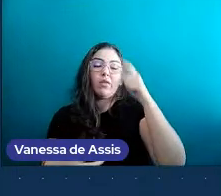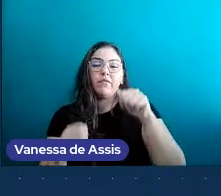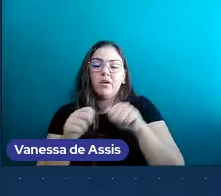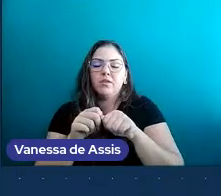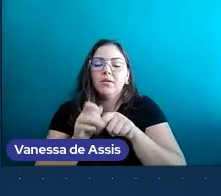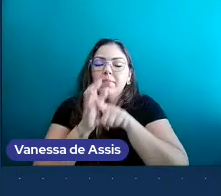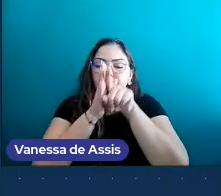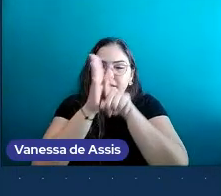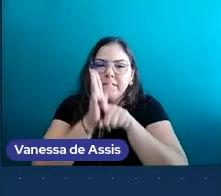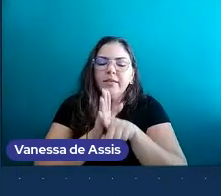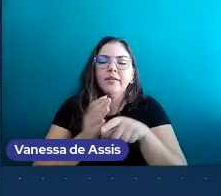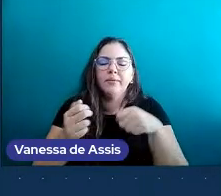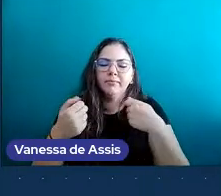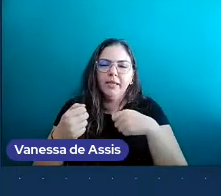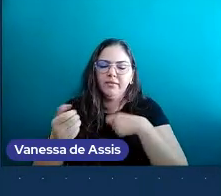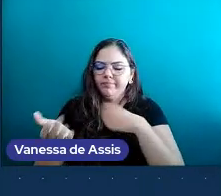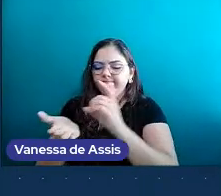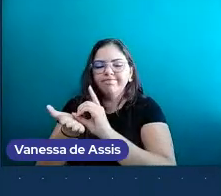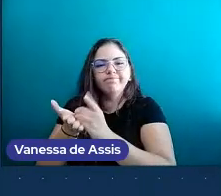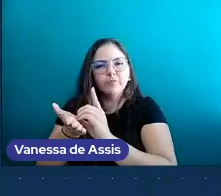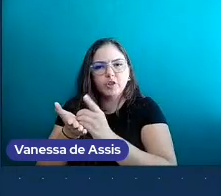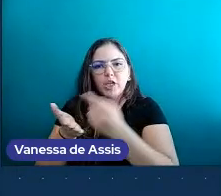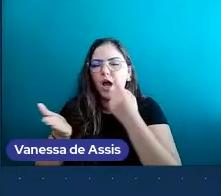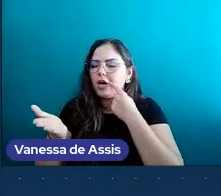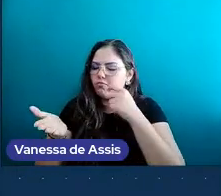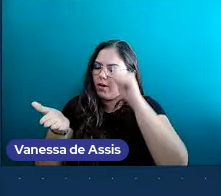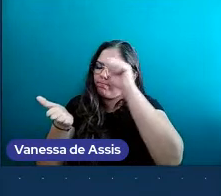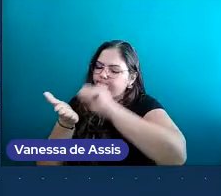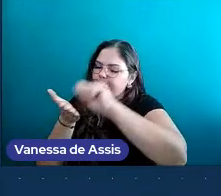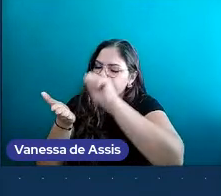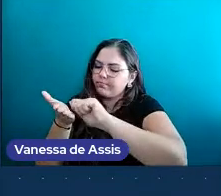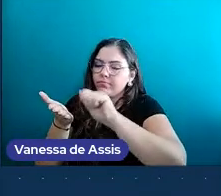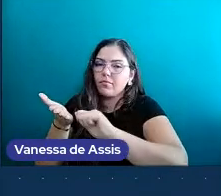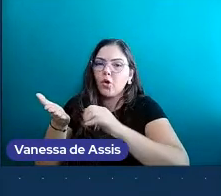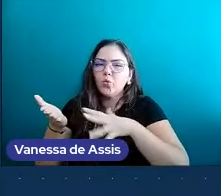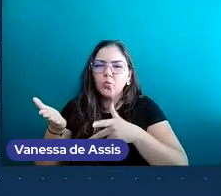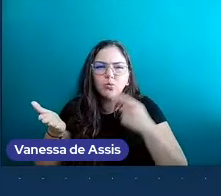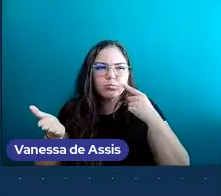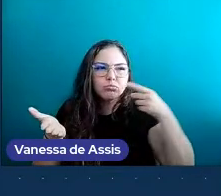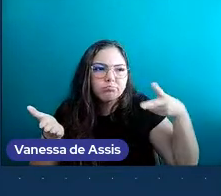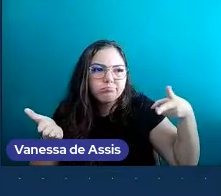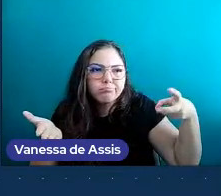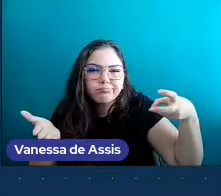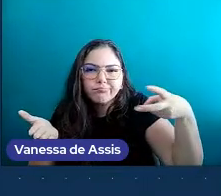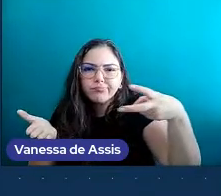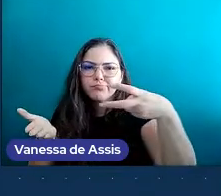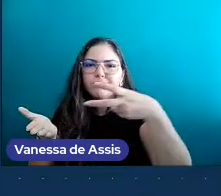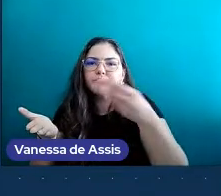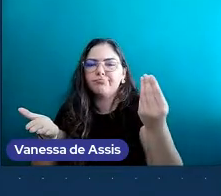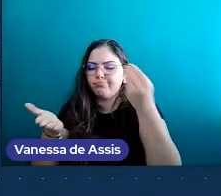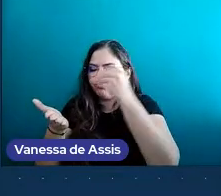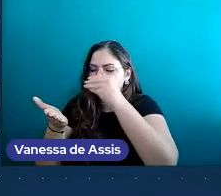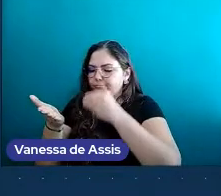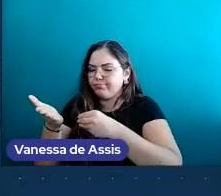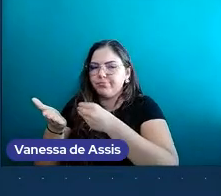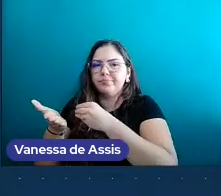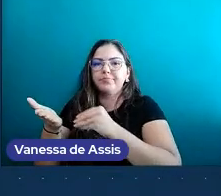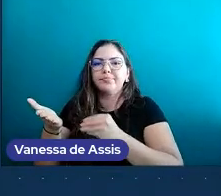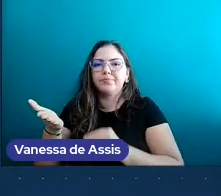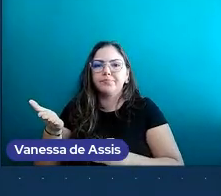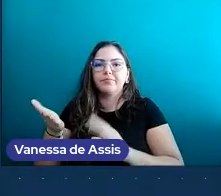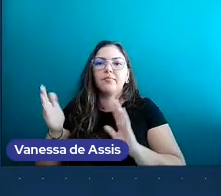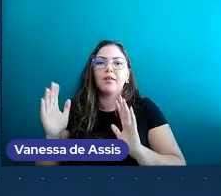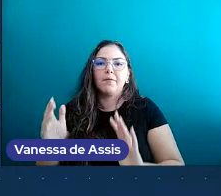despertou cada coleta de dados. E uma coisa que é muito importante e que muitas vezes não sobra tempo para a gente